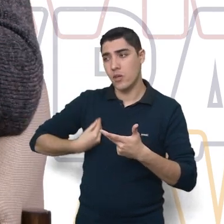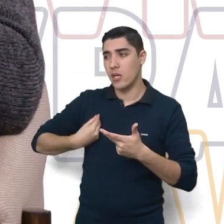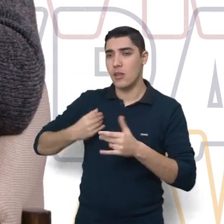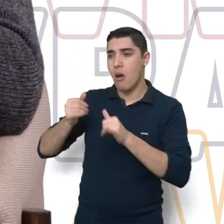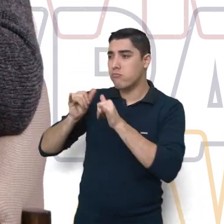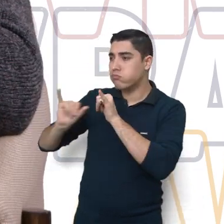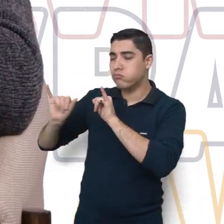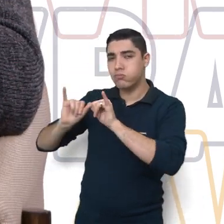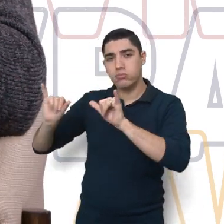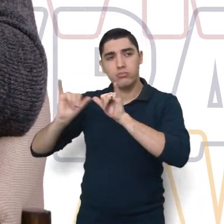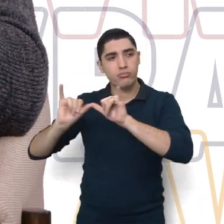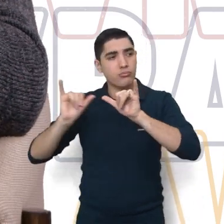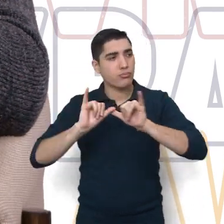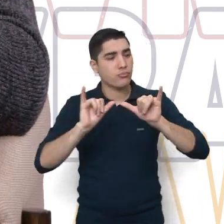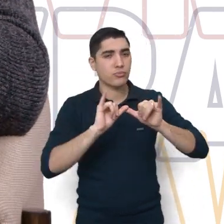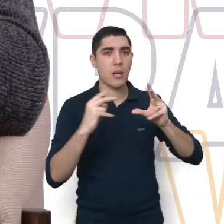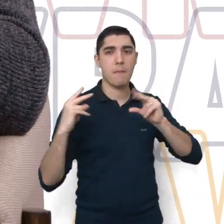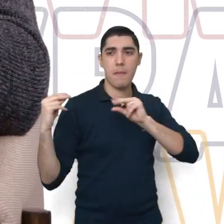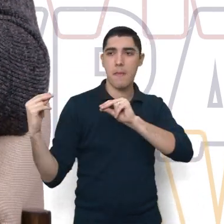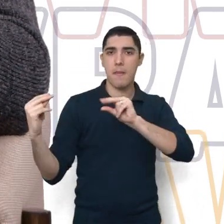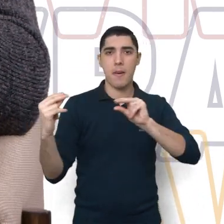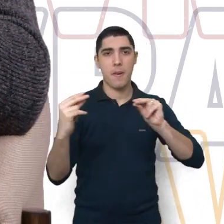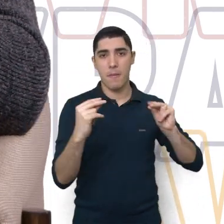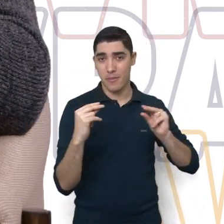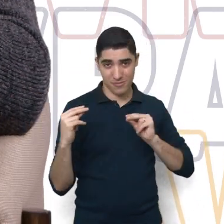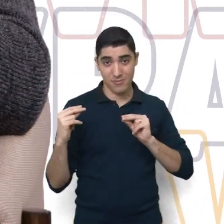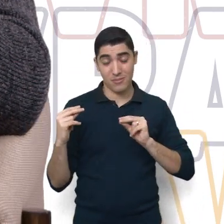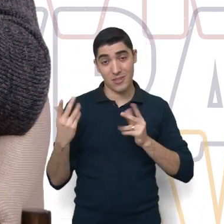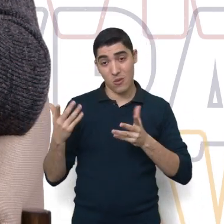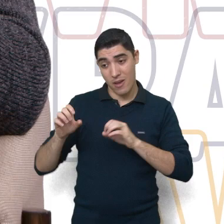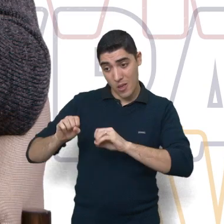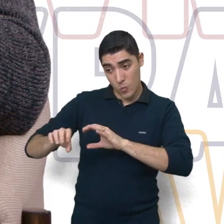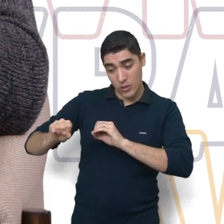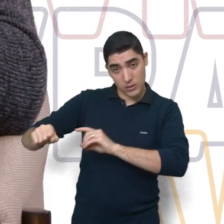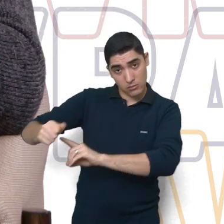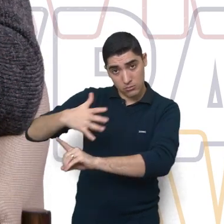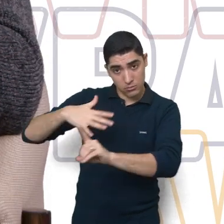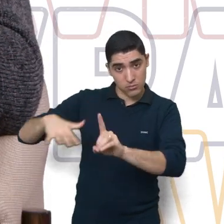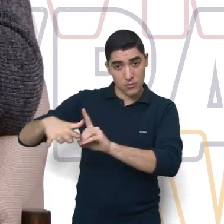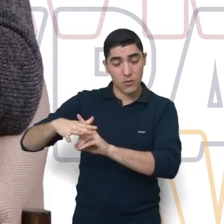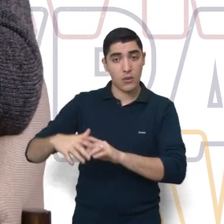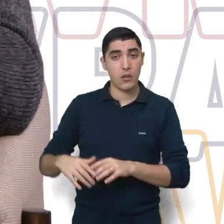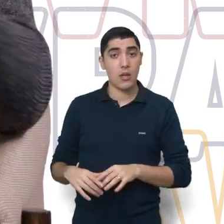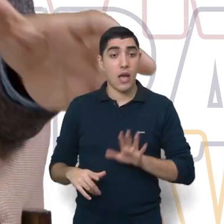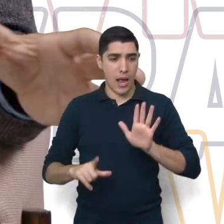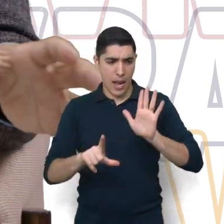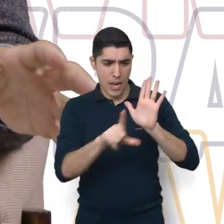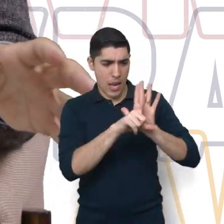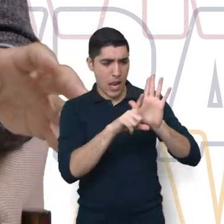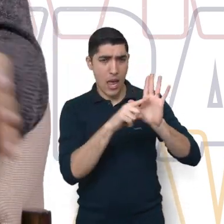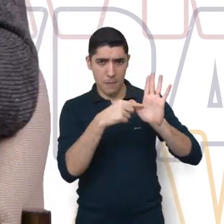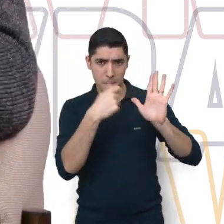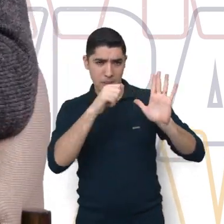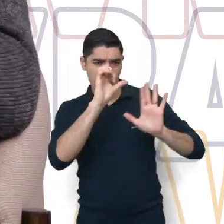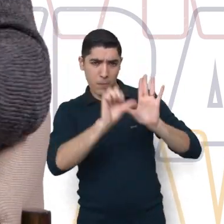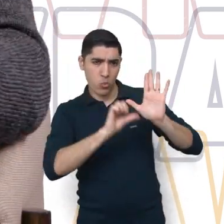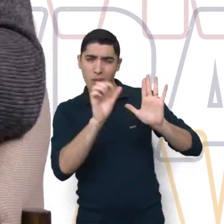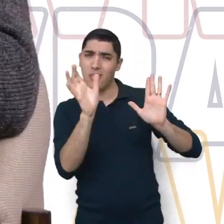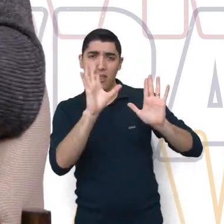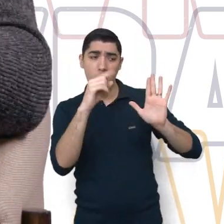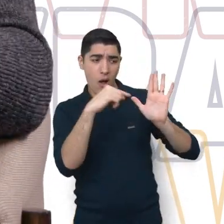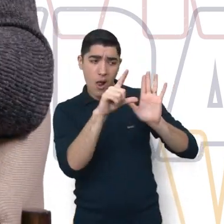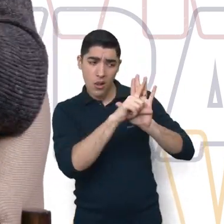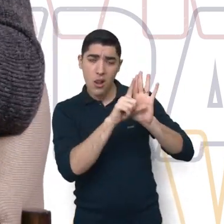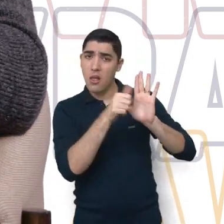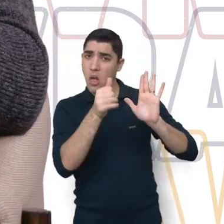né então a educação ambiental ela ela tem que ser E aí além nem precisa ser revisada a lei ela é boa